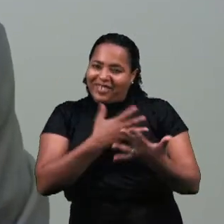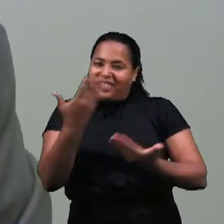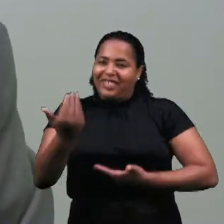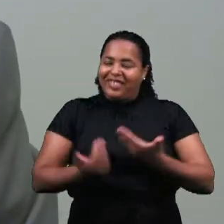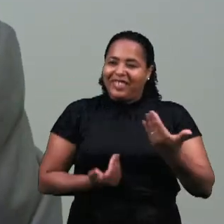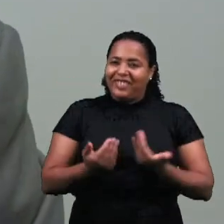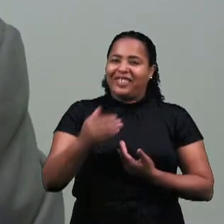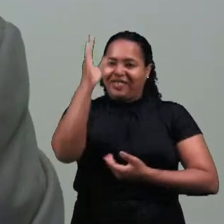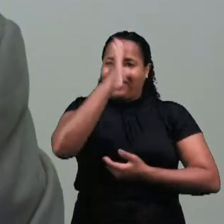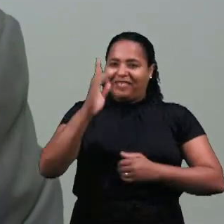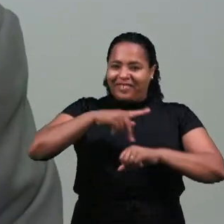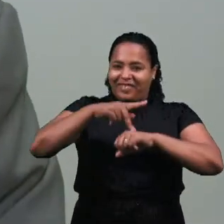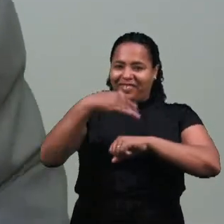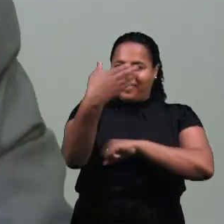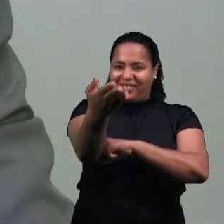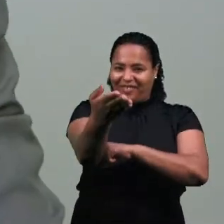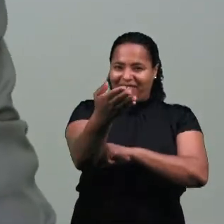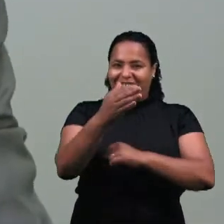e no exterior.